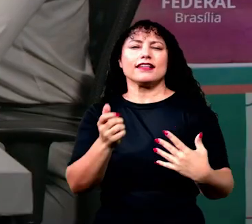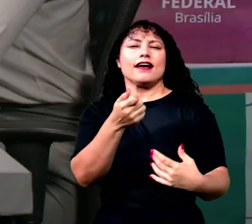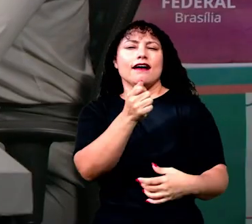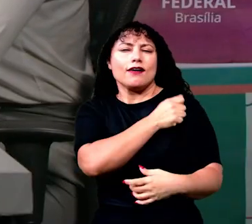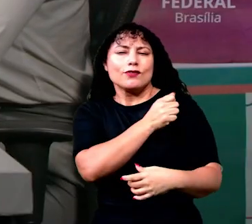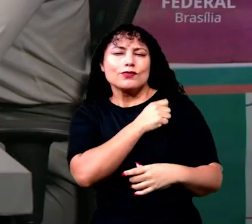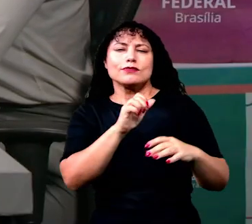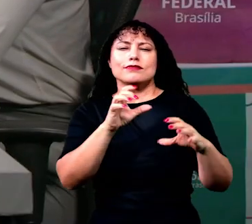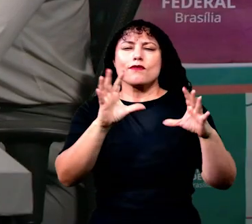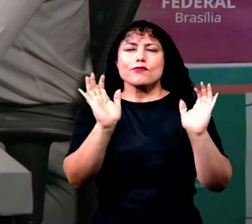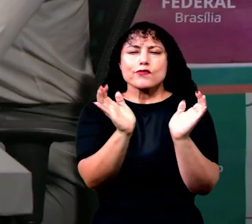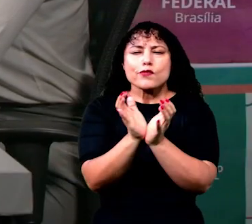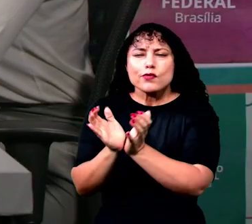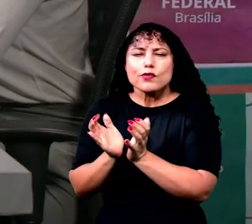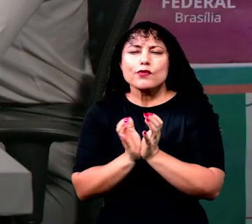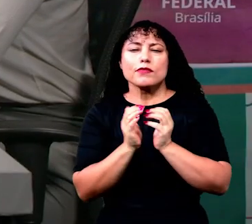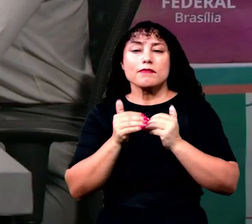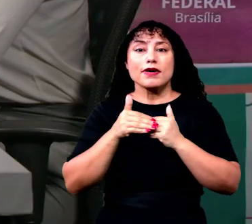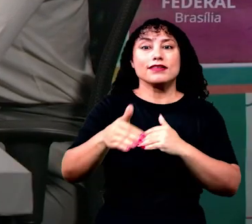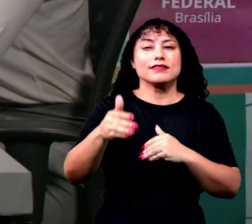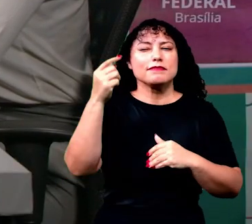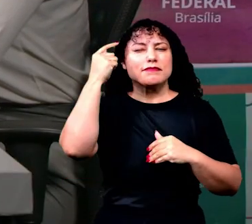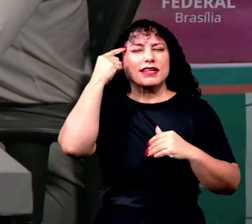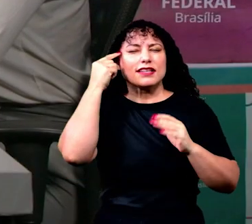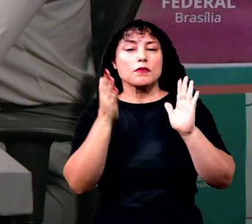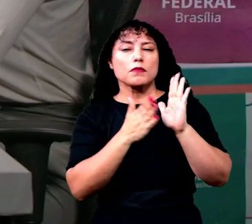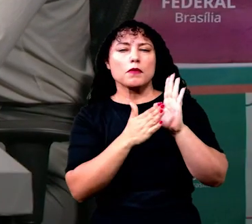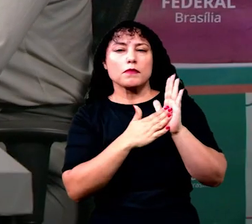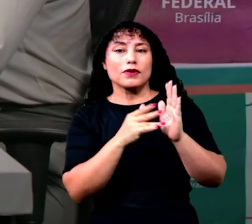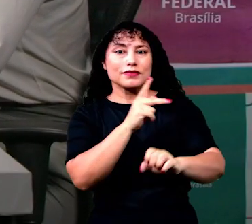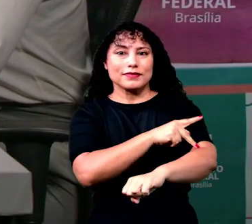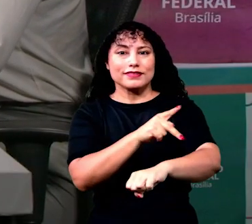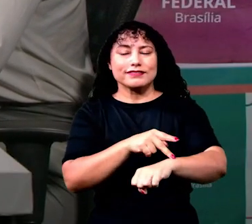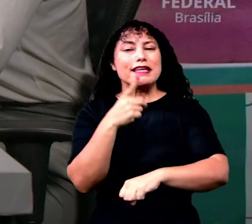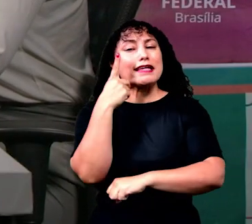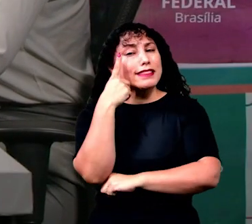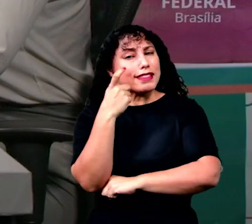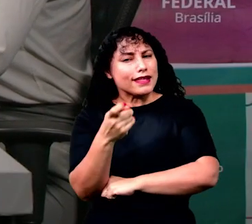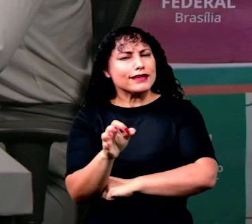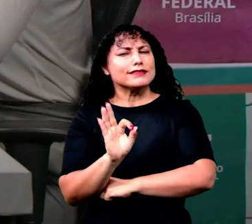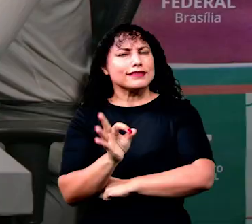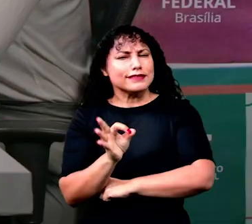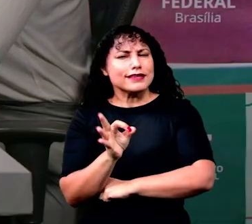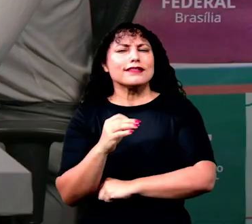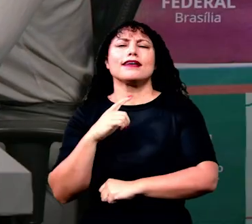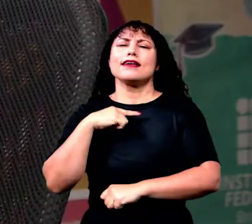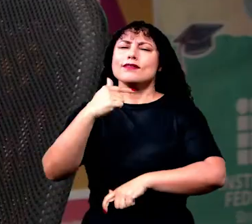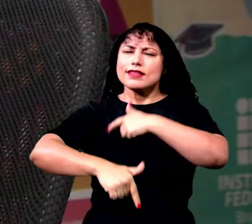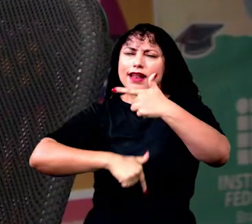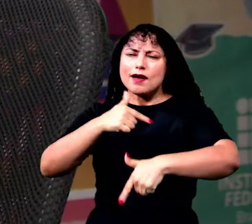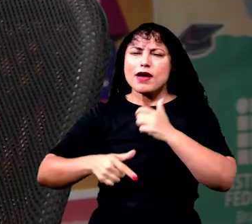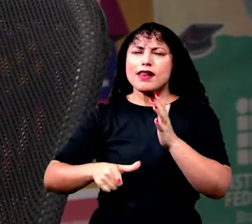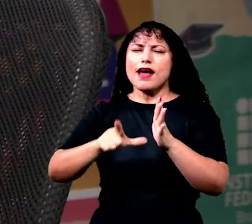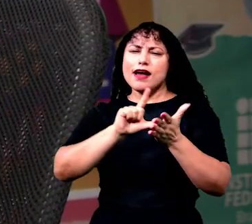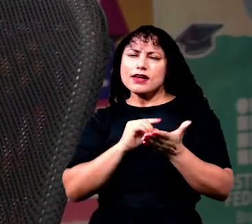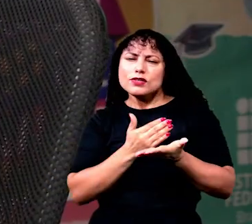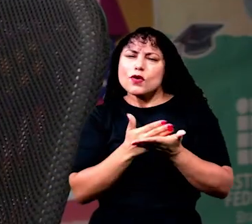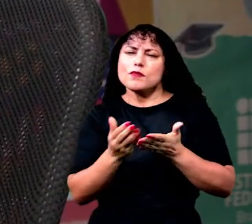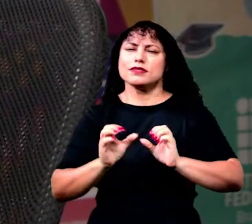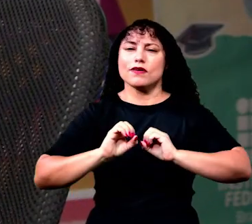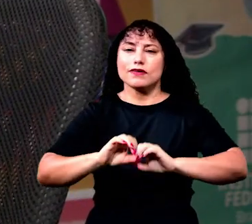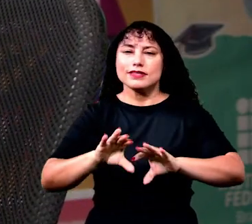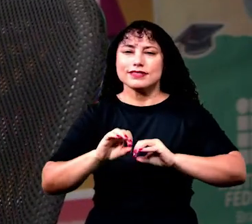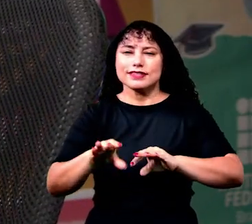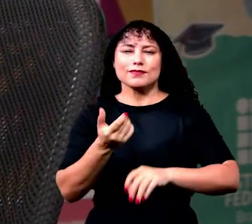grupo, para, a partir daí, pensar as propostas pedagógicas. Que interessante, tem todo um trabalho antes de começar o ensino